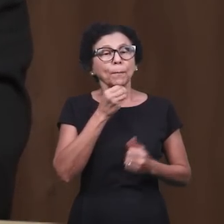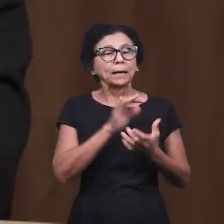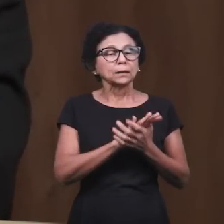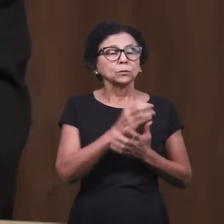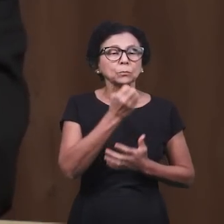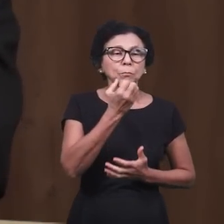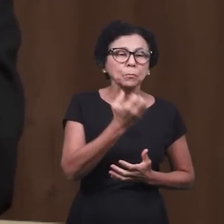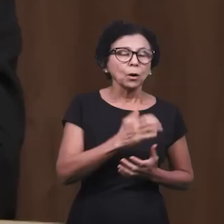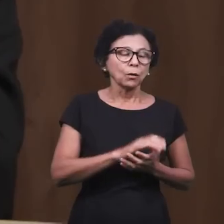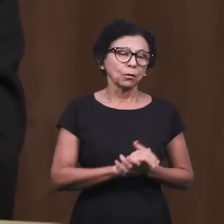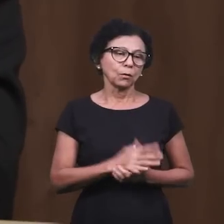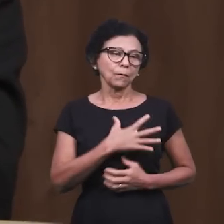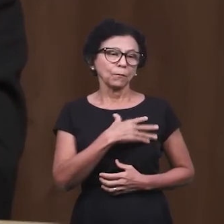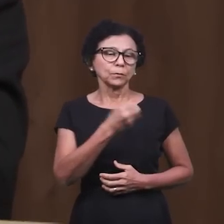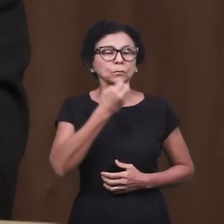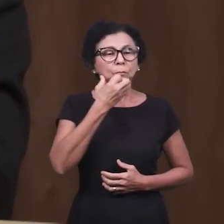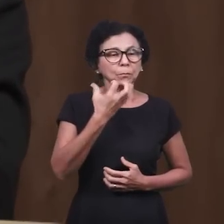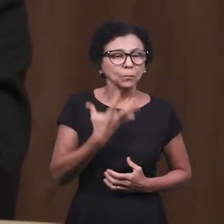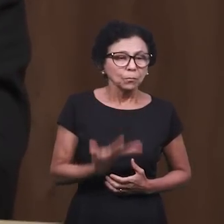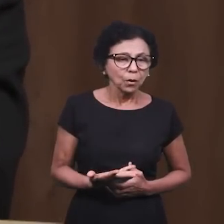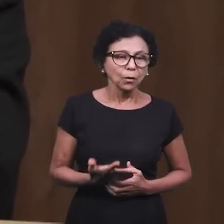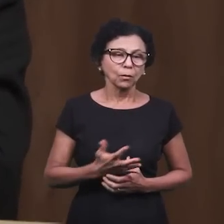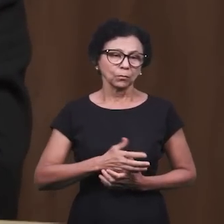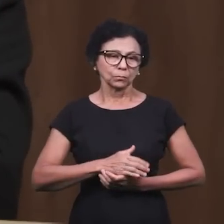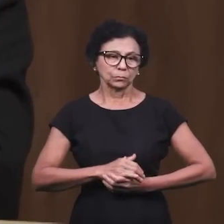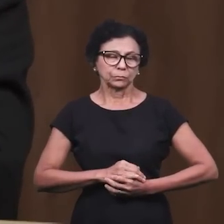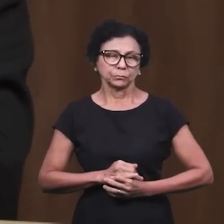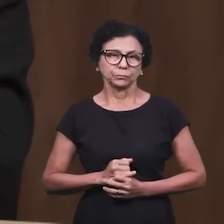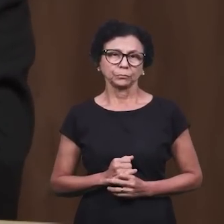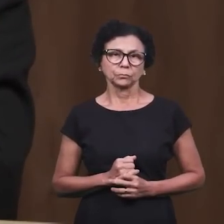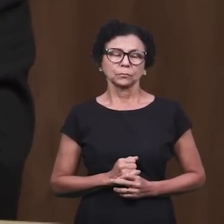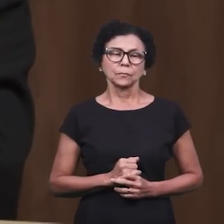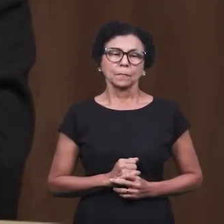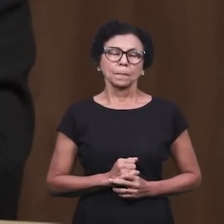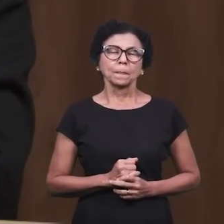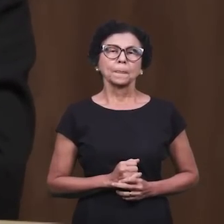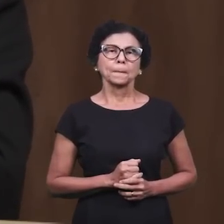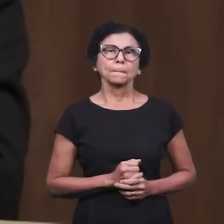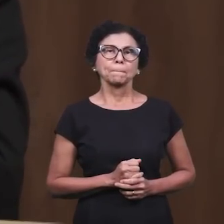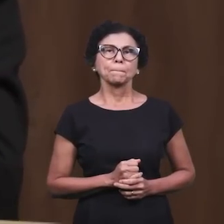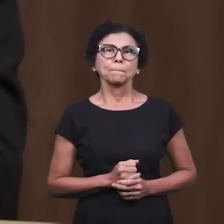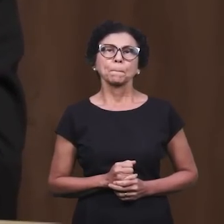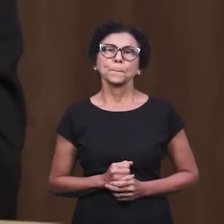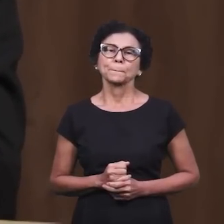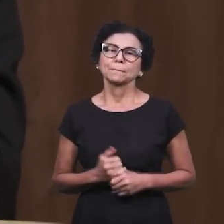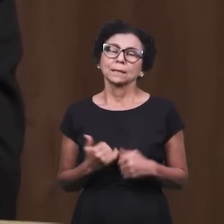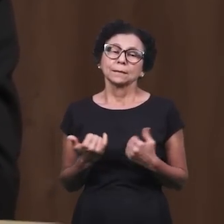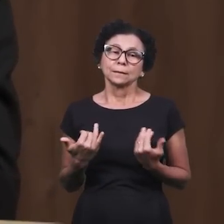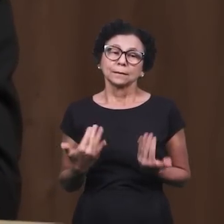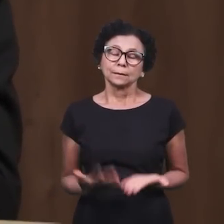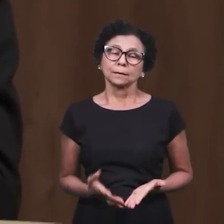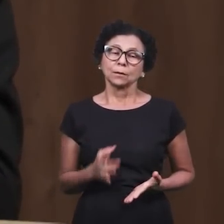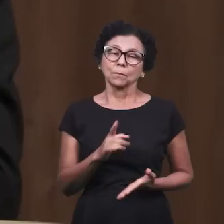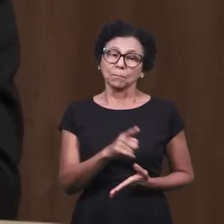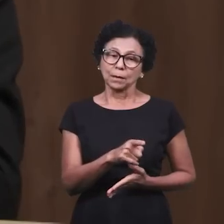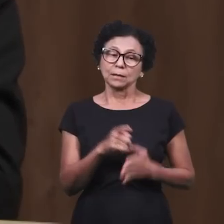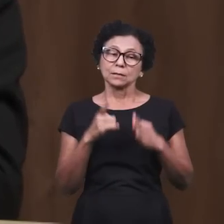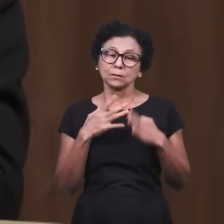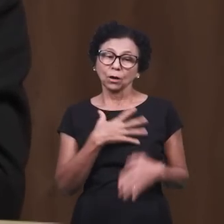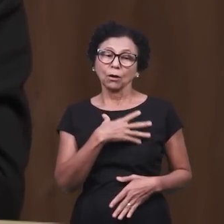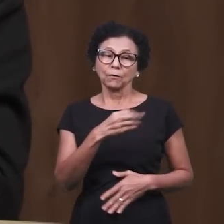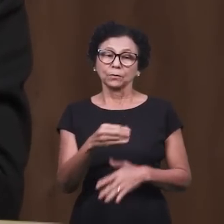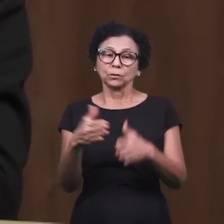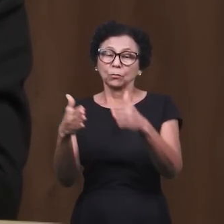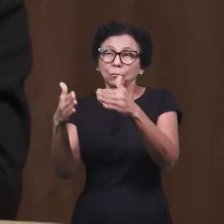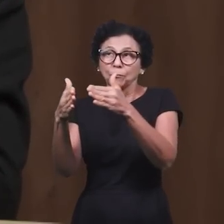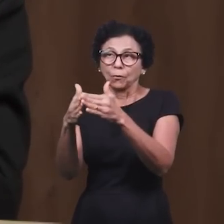Mas se tiver tudo isso e não tiver o Senhor, é uma expressão inútil. A Exatamente. vida foi inútil,